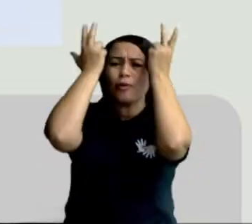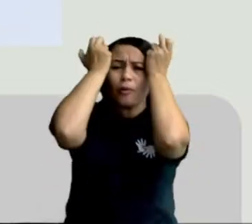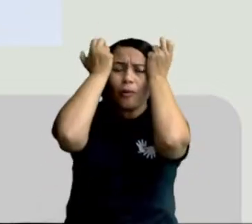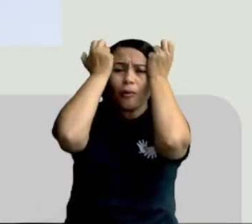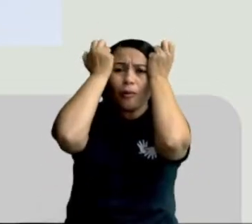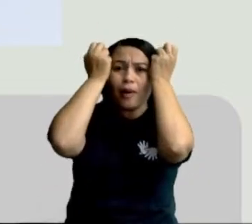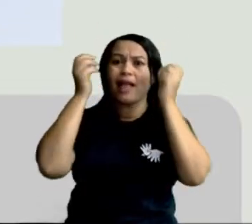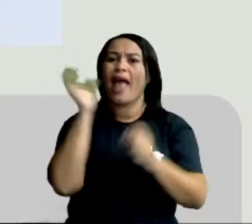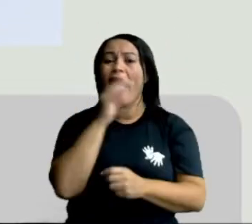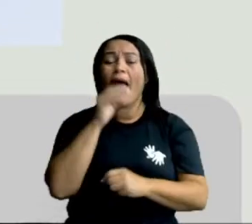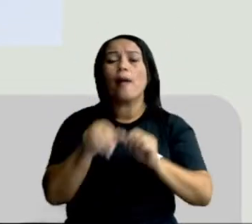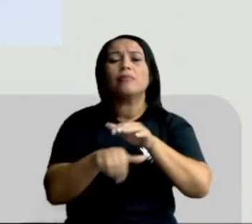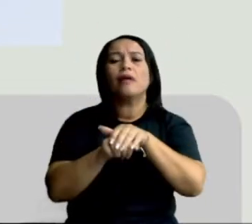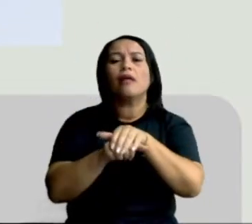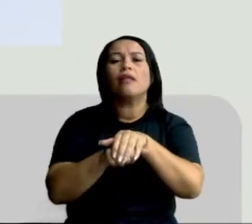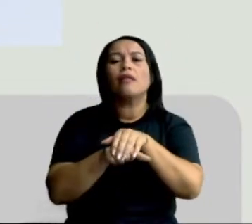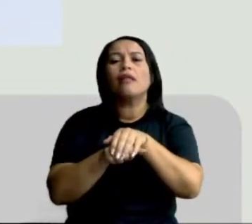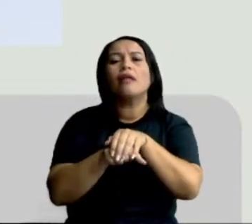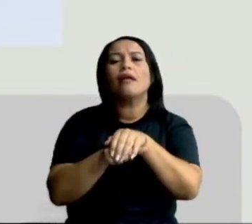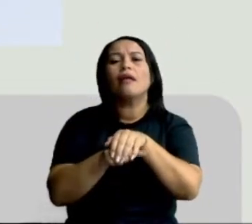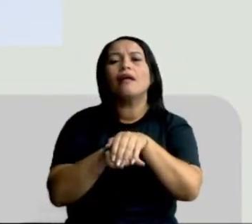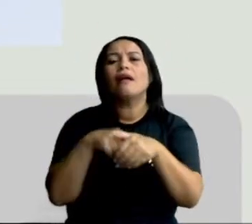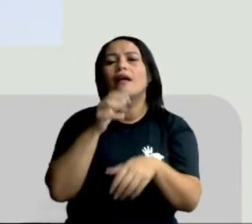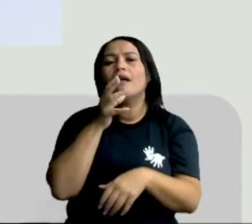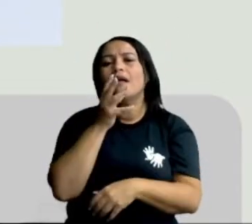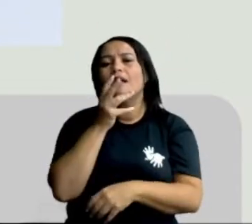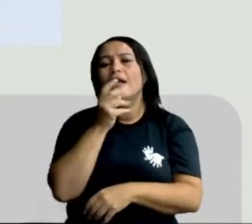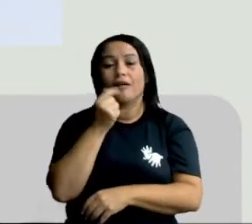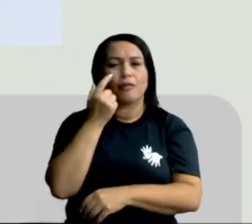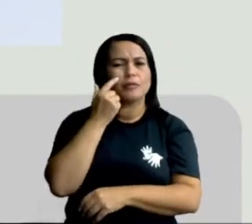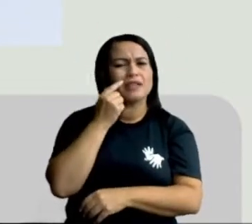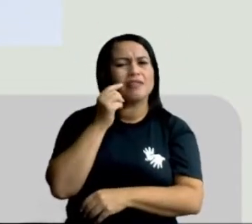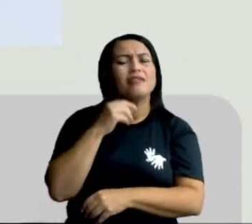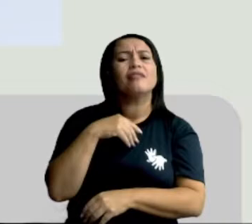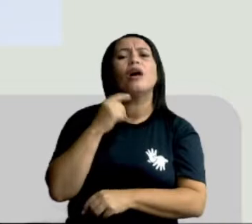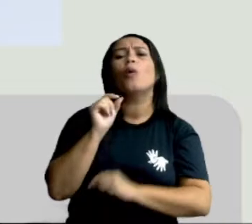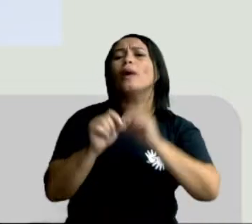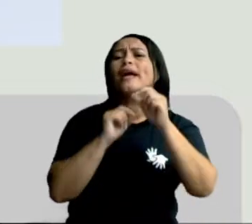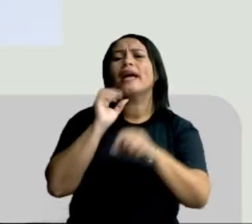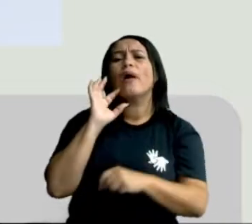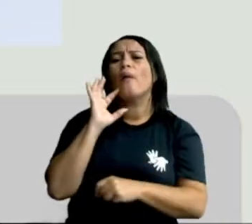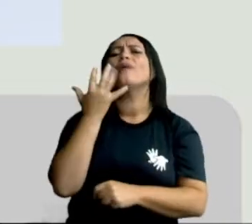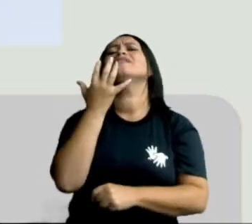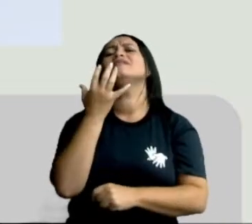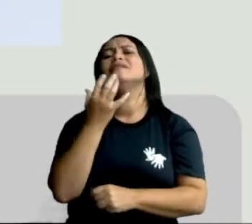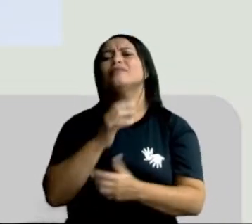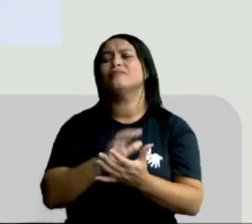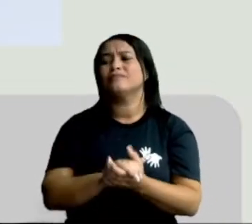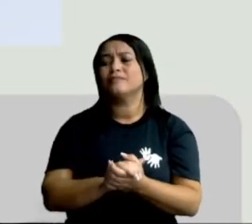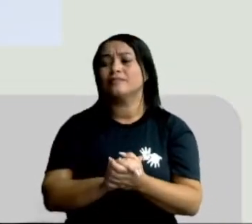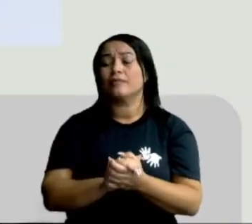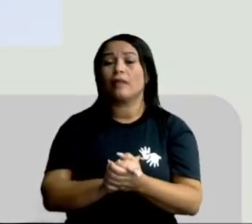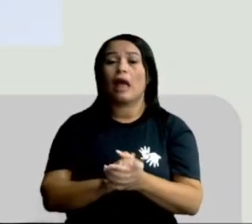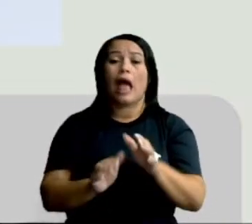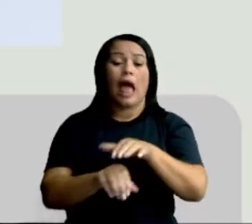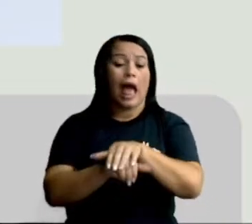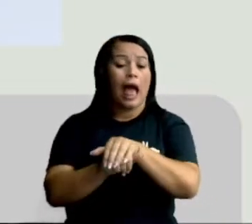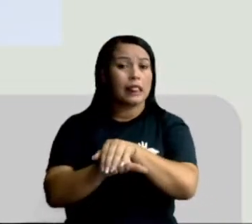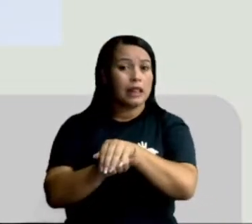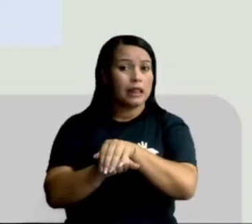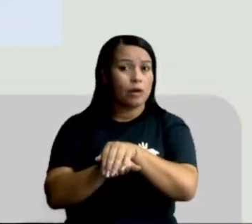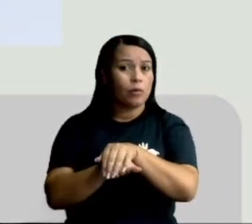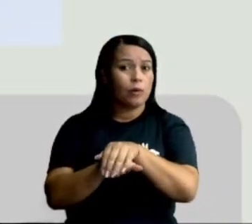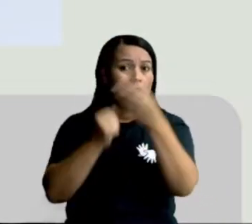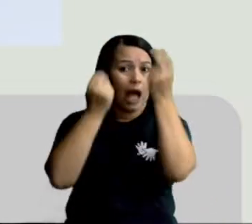bem ágil, bem rápido. O que aconteceu nessa fábula? A tartaruga e a